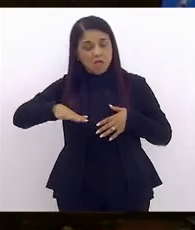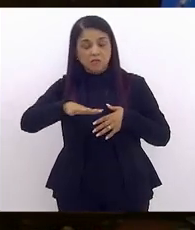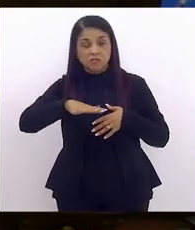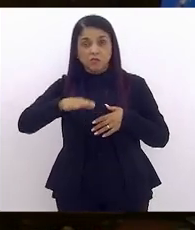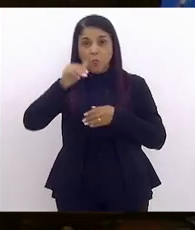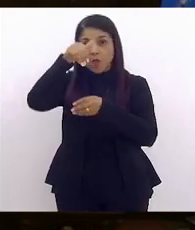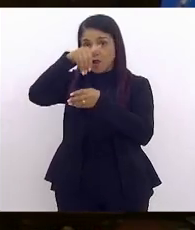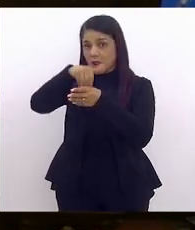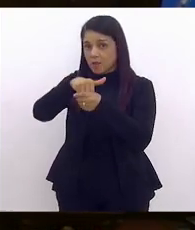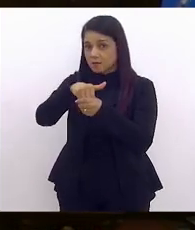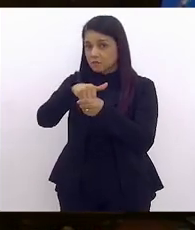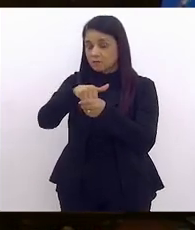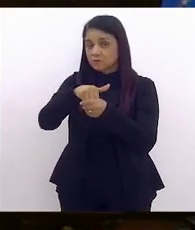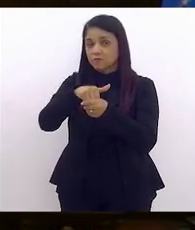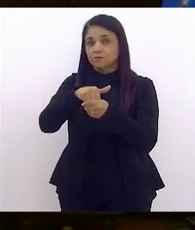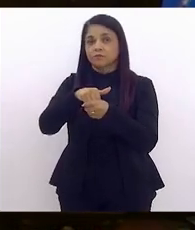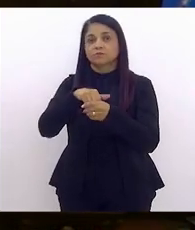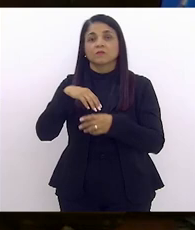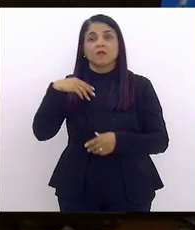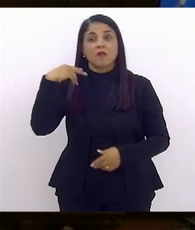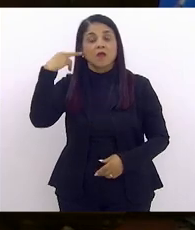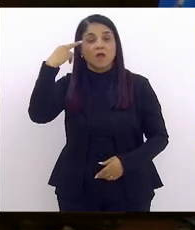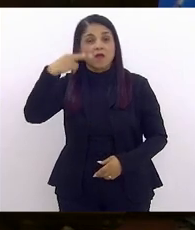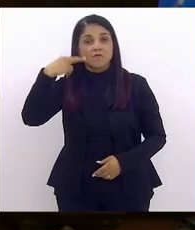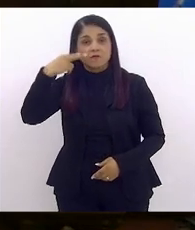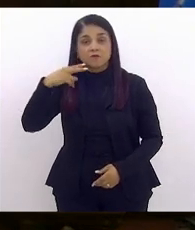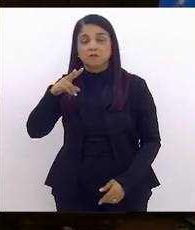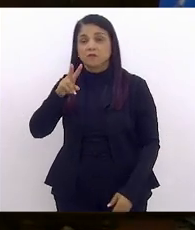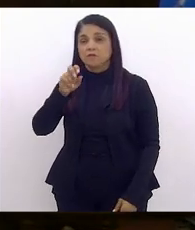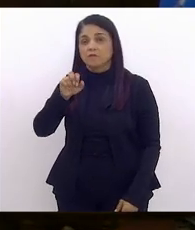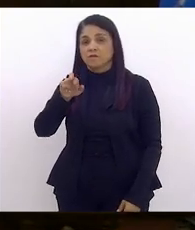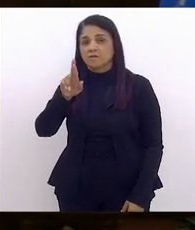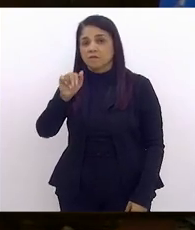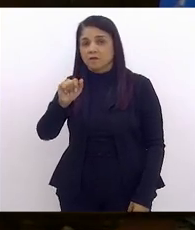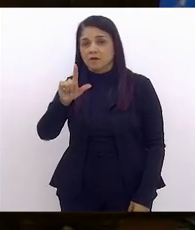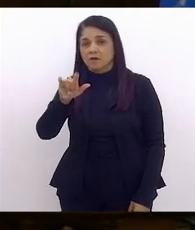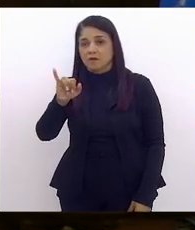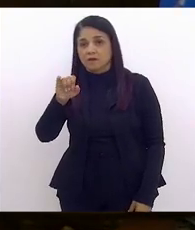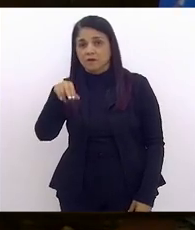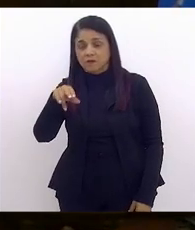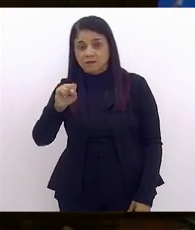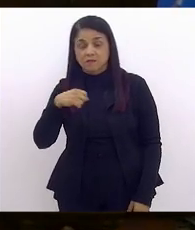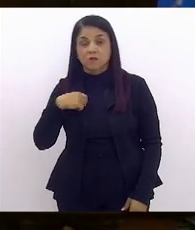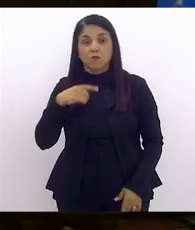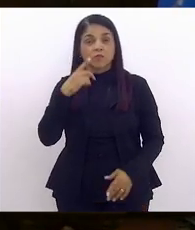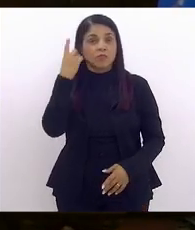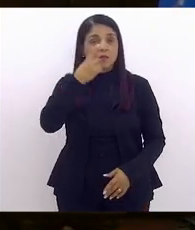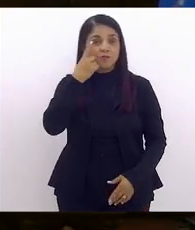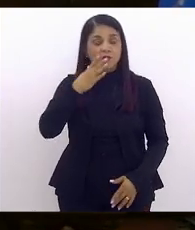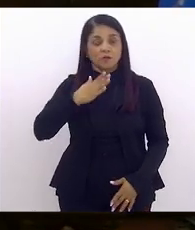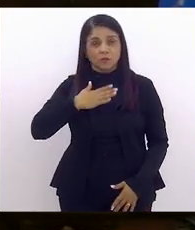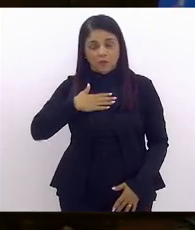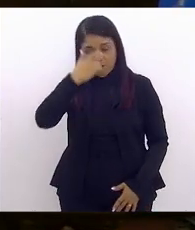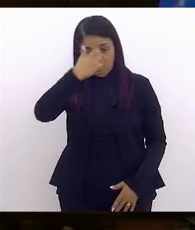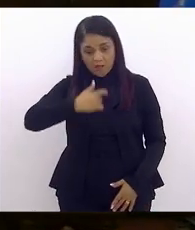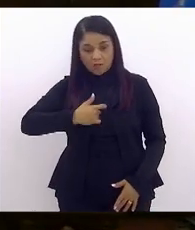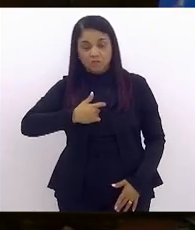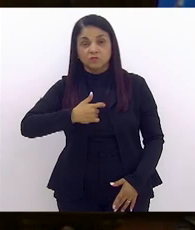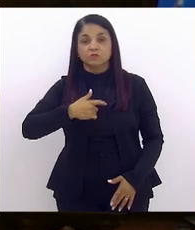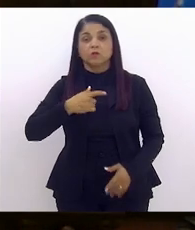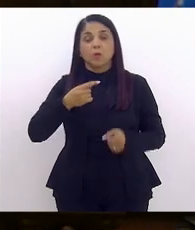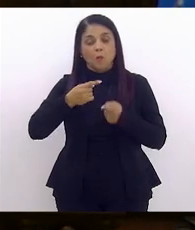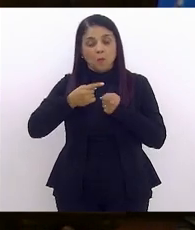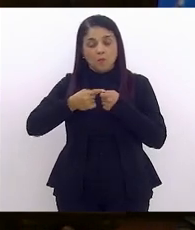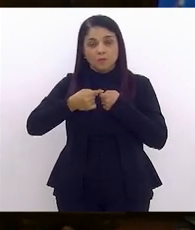eleito. A vereadora é a Vera Lins, mas o deputado da Guanabara sou eu, que quer dizer o município do